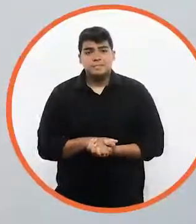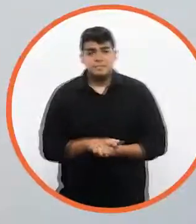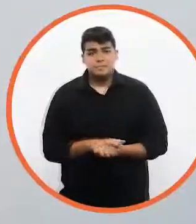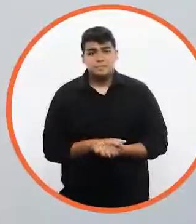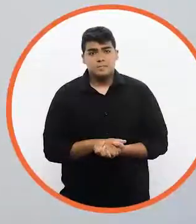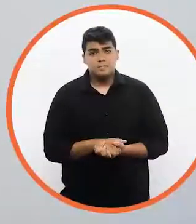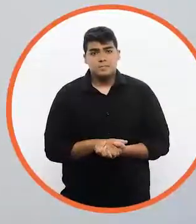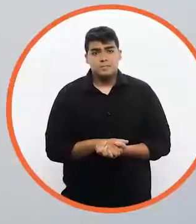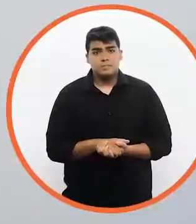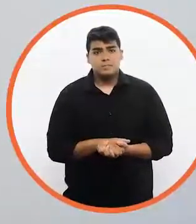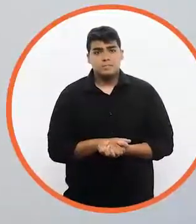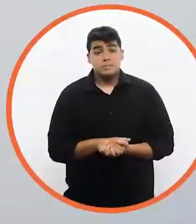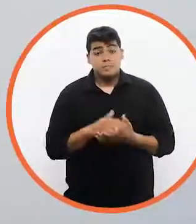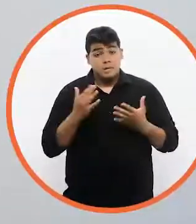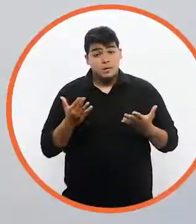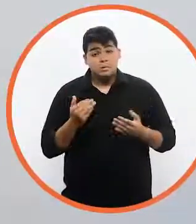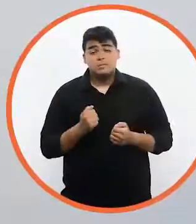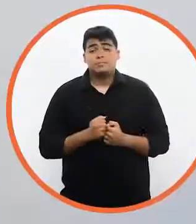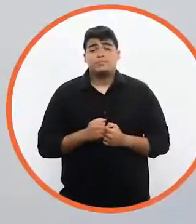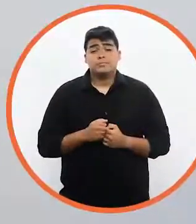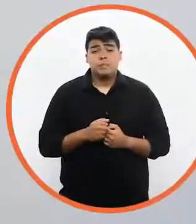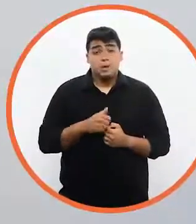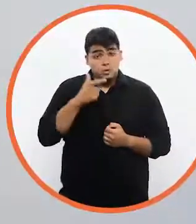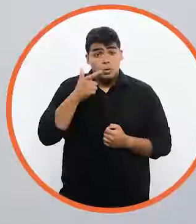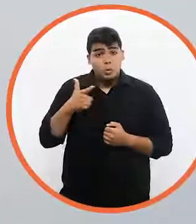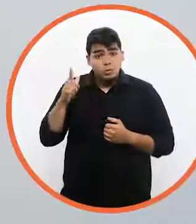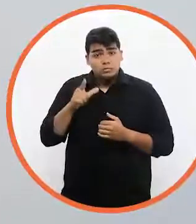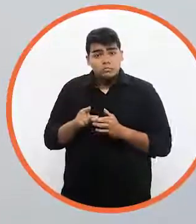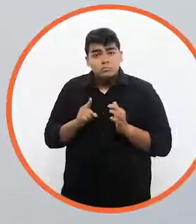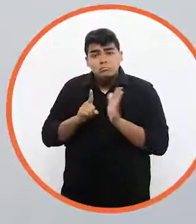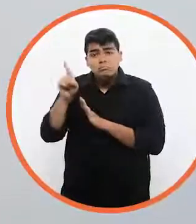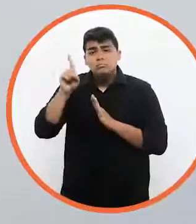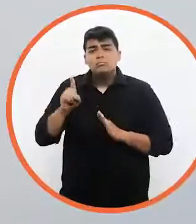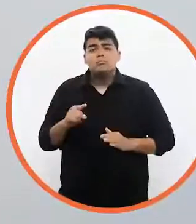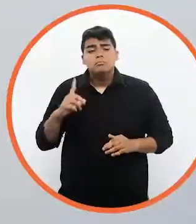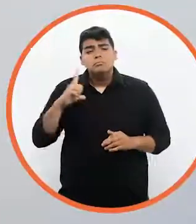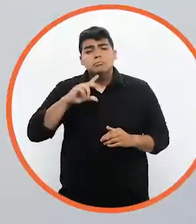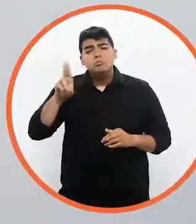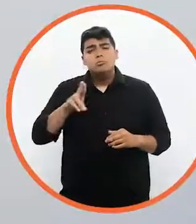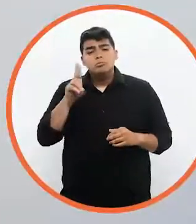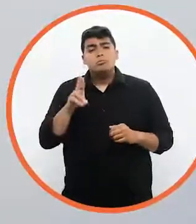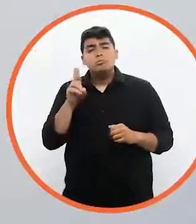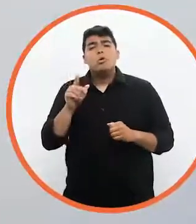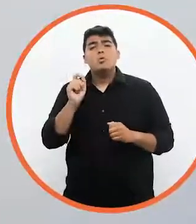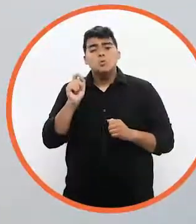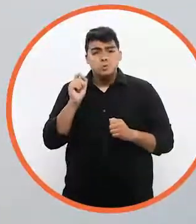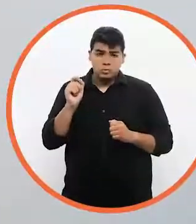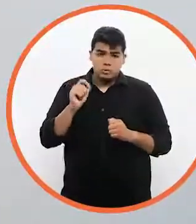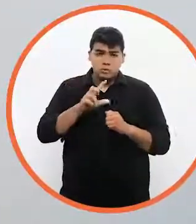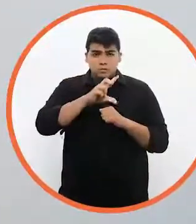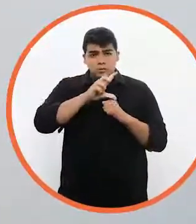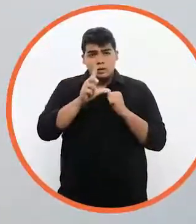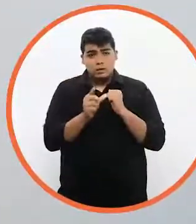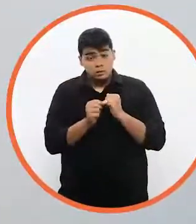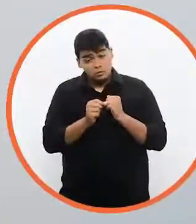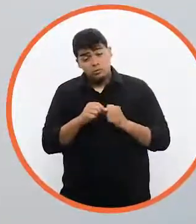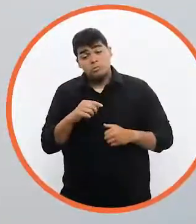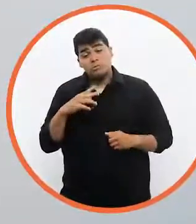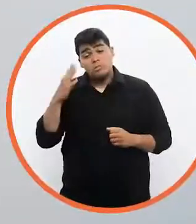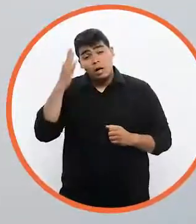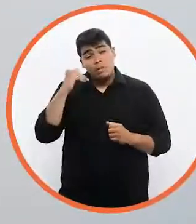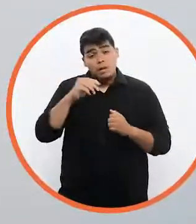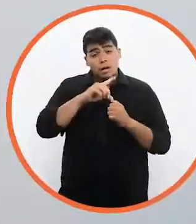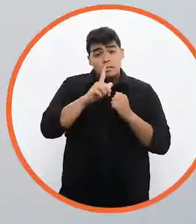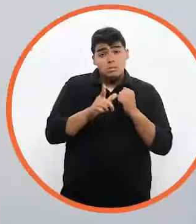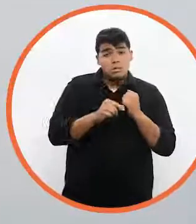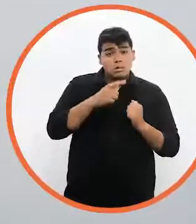ônibus. Bem, pessoal, nessa questão, a gente vai trabalhar com o uso dos artigos, certo? Lembre-se que os artigos na